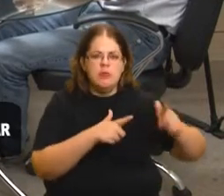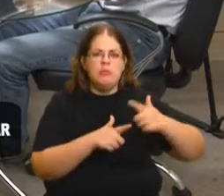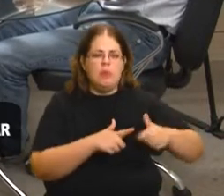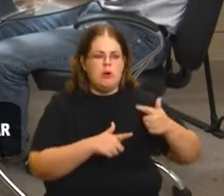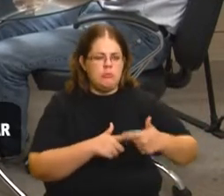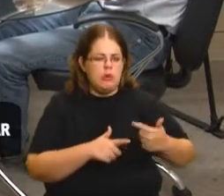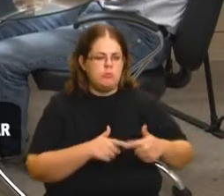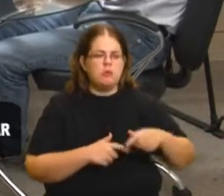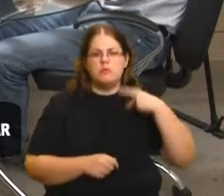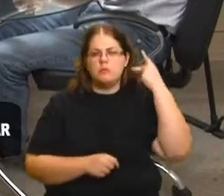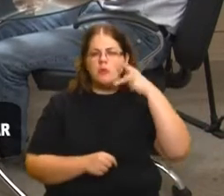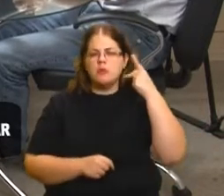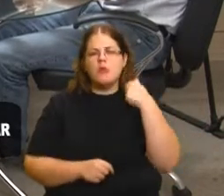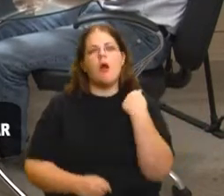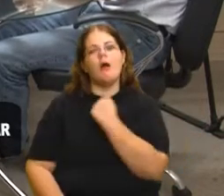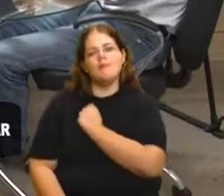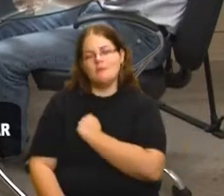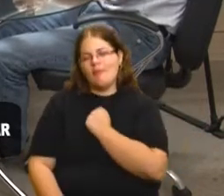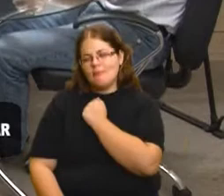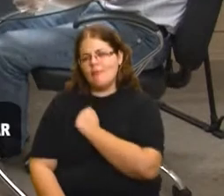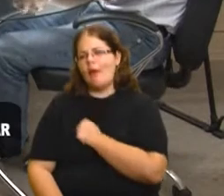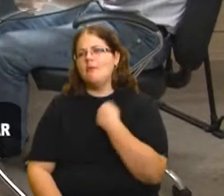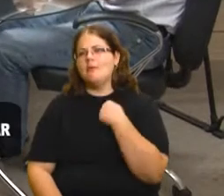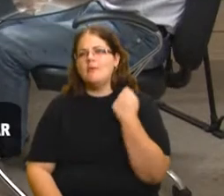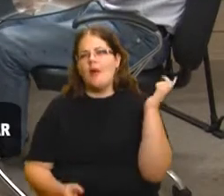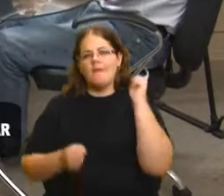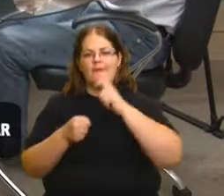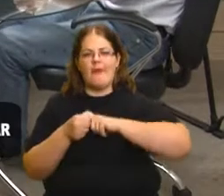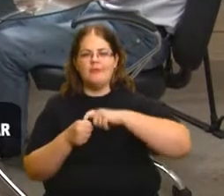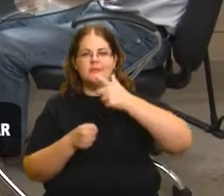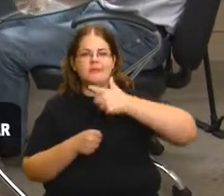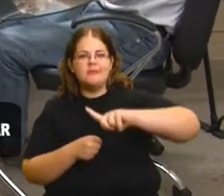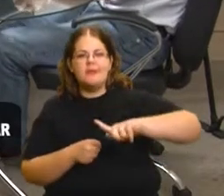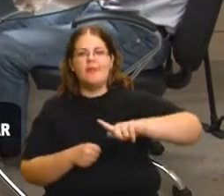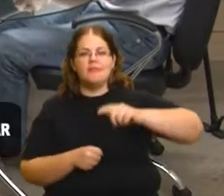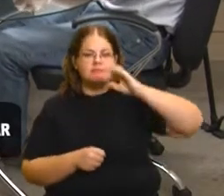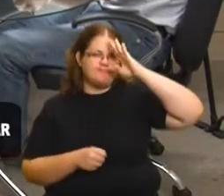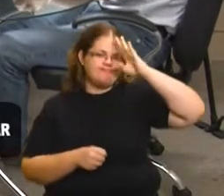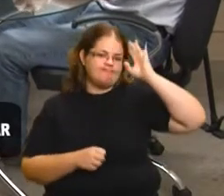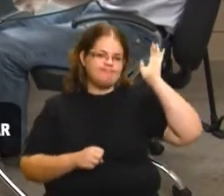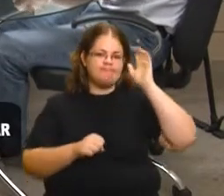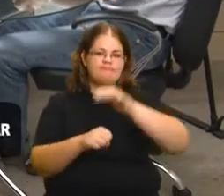política. Que saudade da ditadura militar. A gente ouve isso.